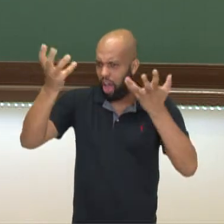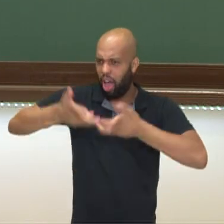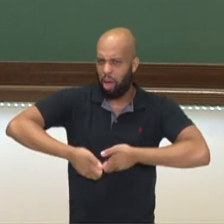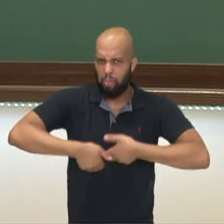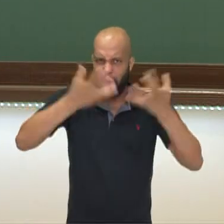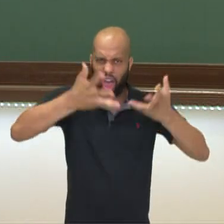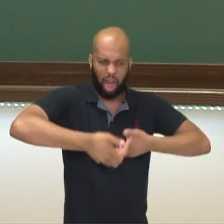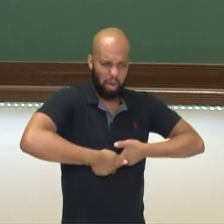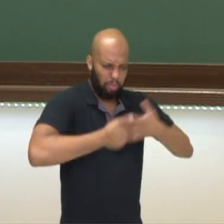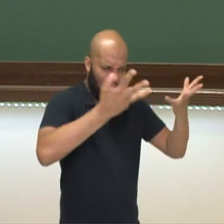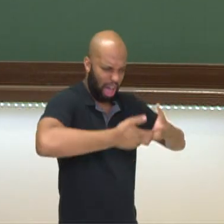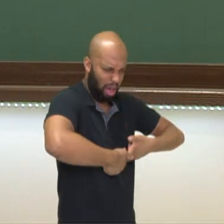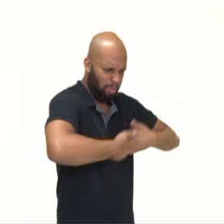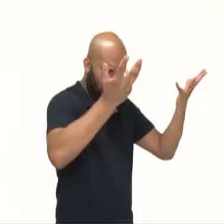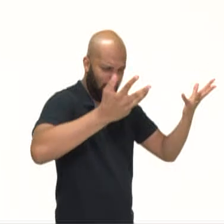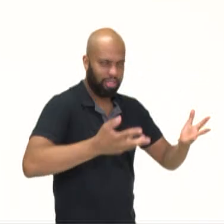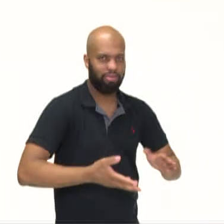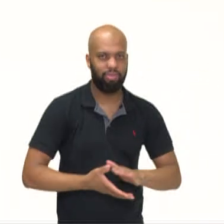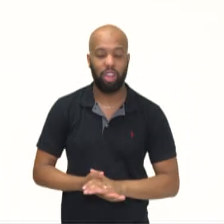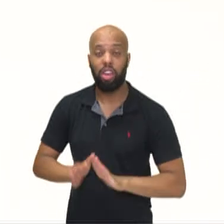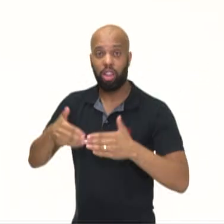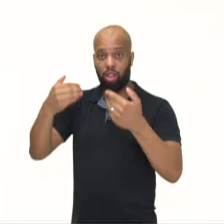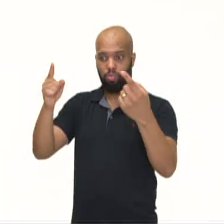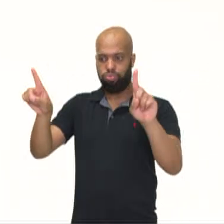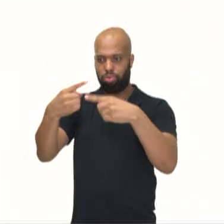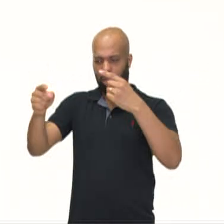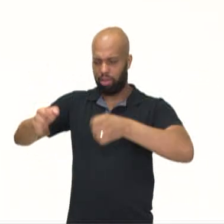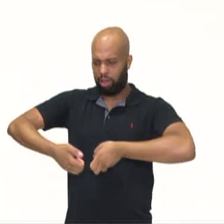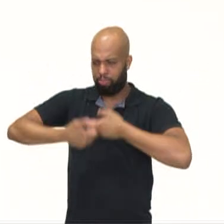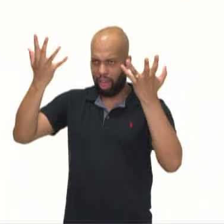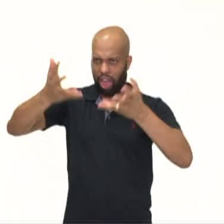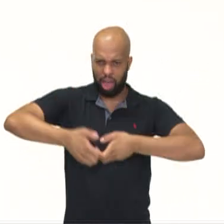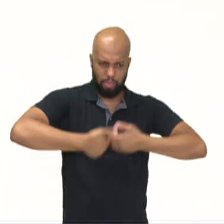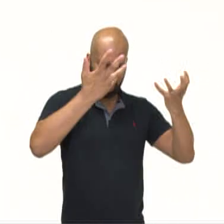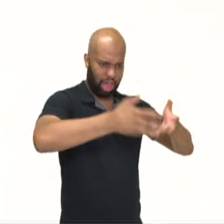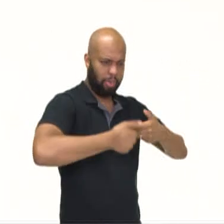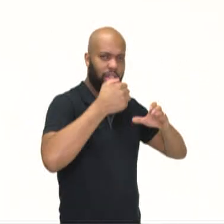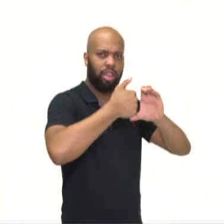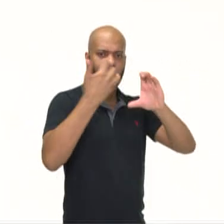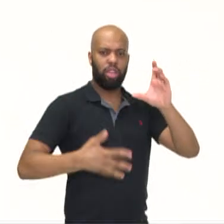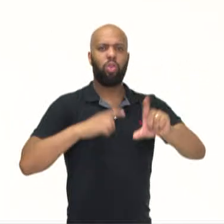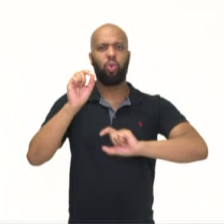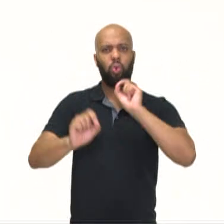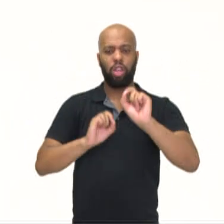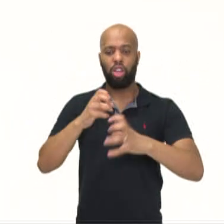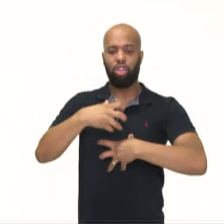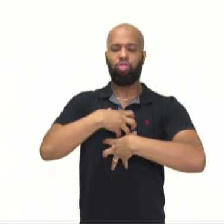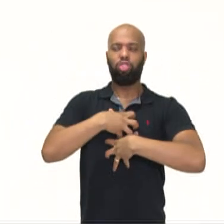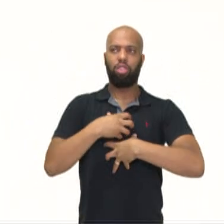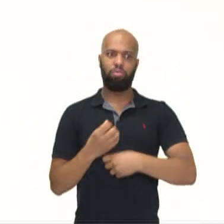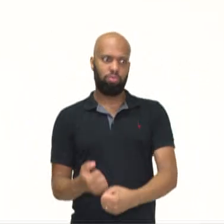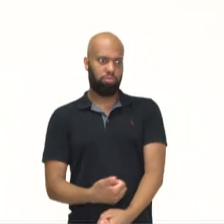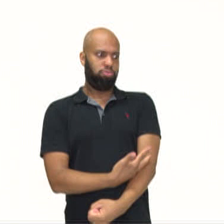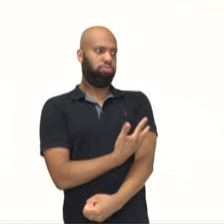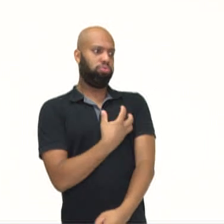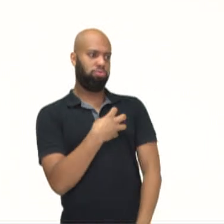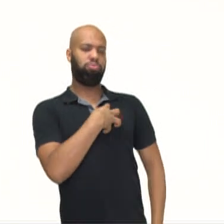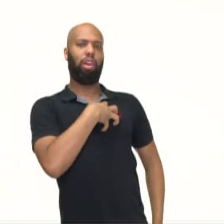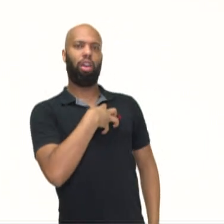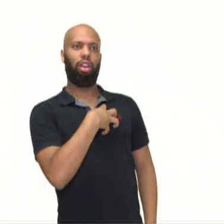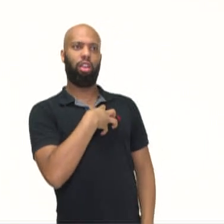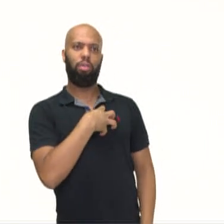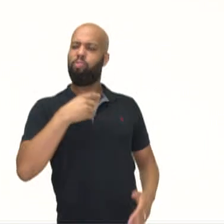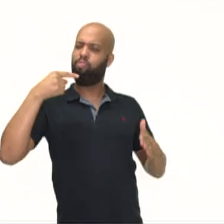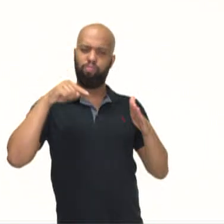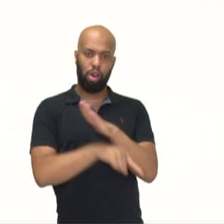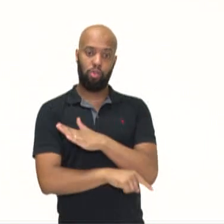os seus sentimentos. Olha lá, a música expressionista caracteriza-se pela emotividade intensa. O romantismo